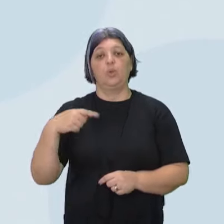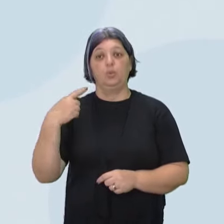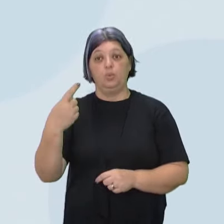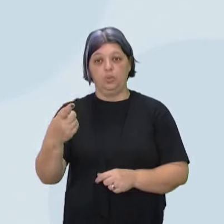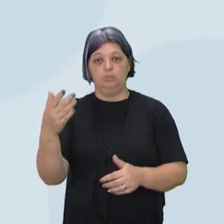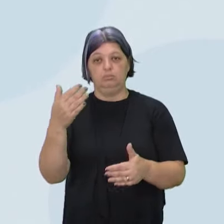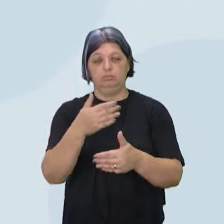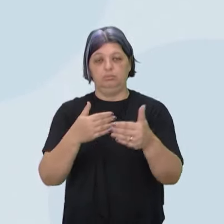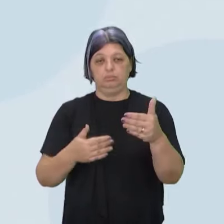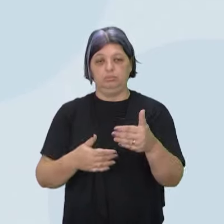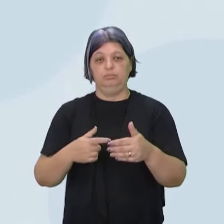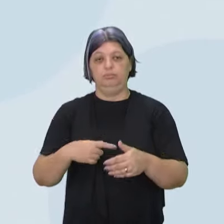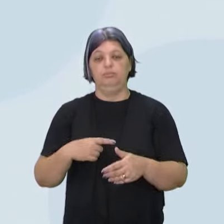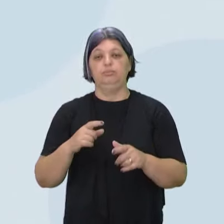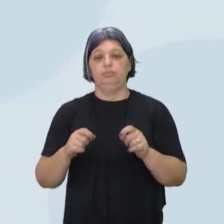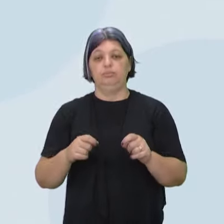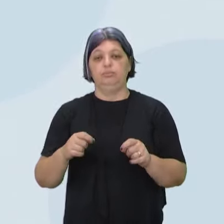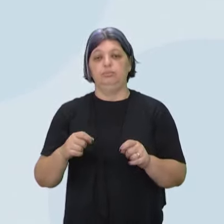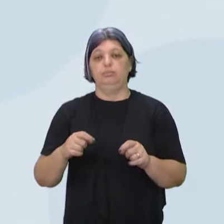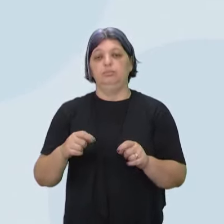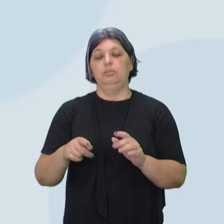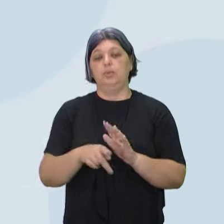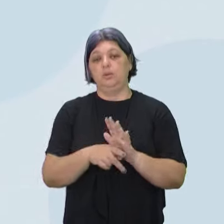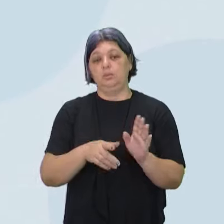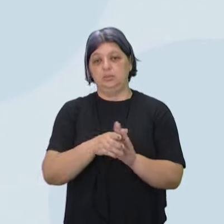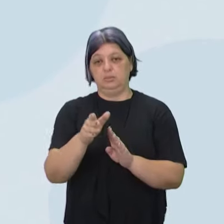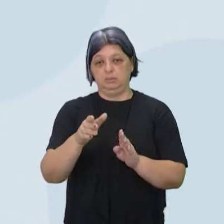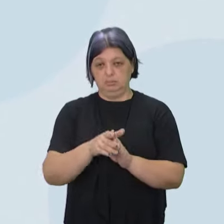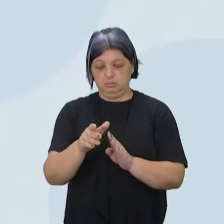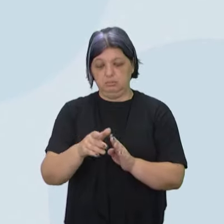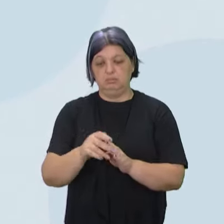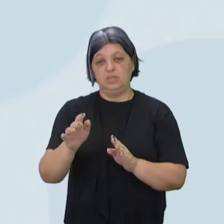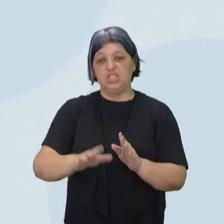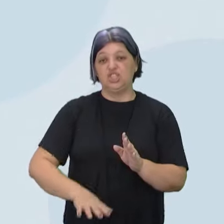próximo, nós temos aí as orientações